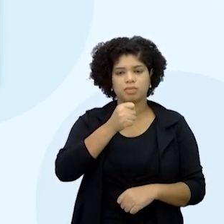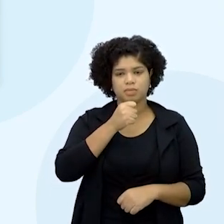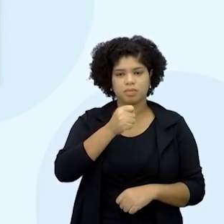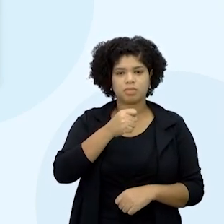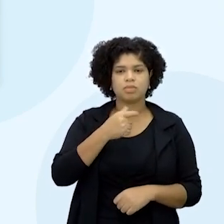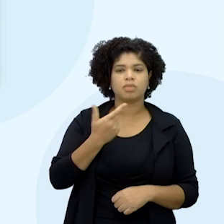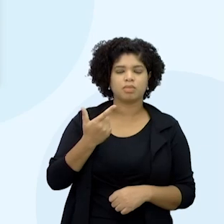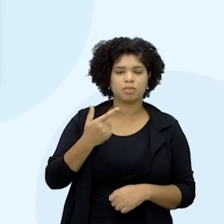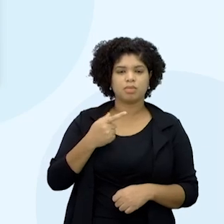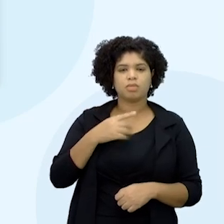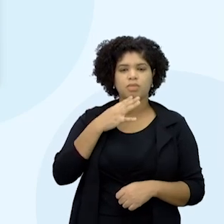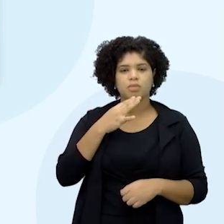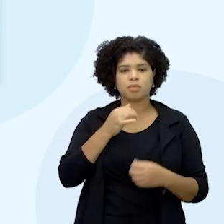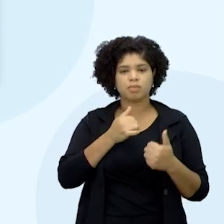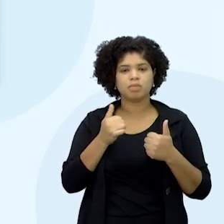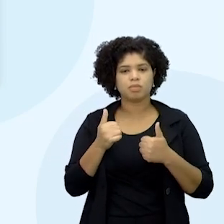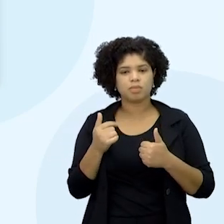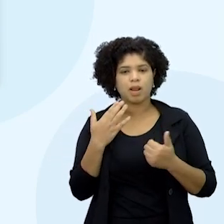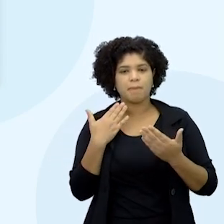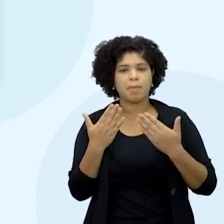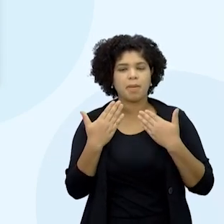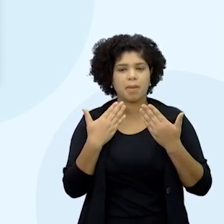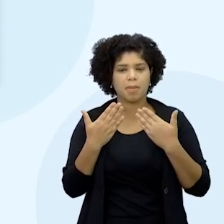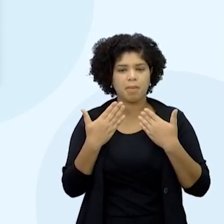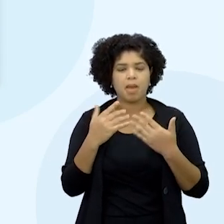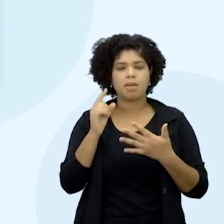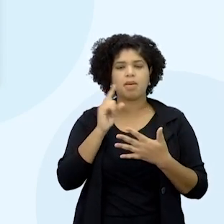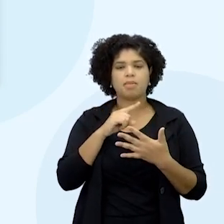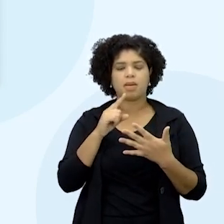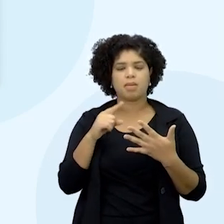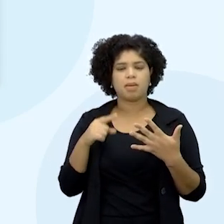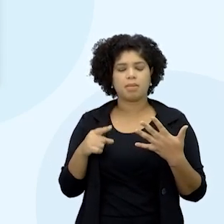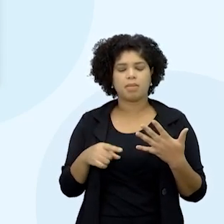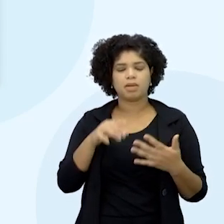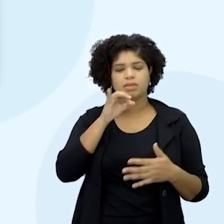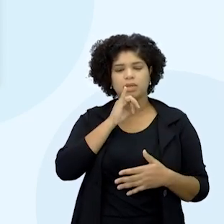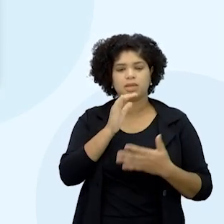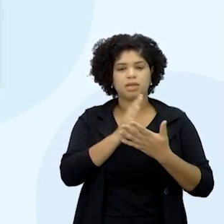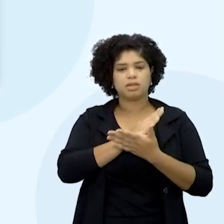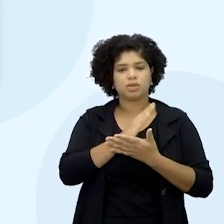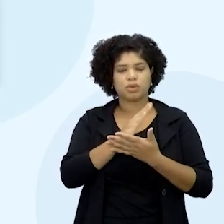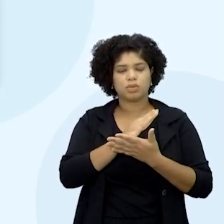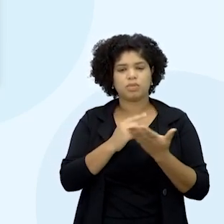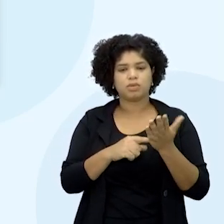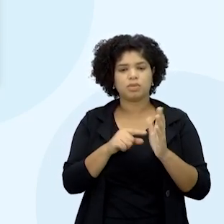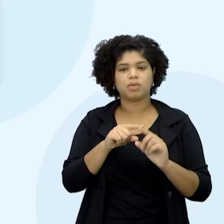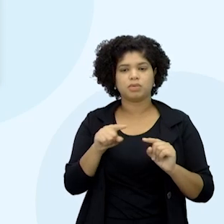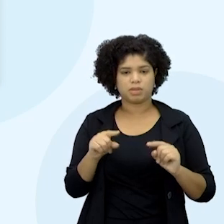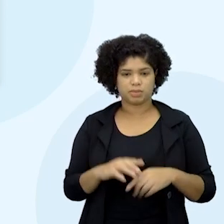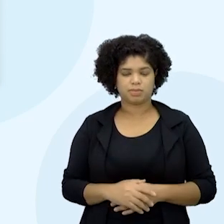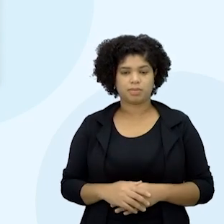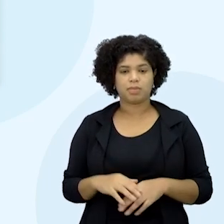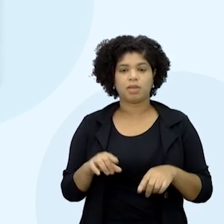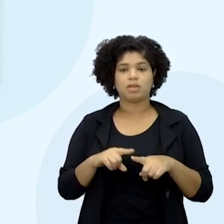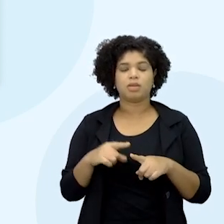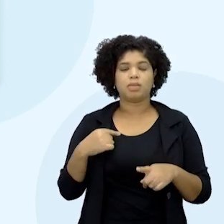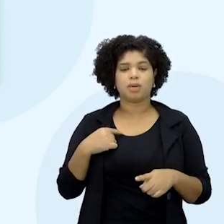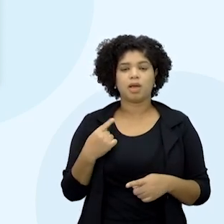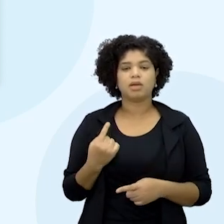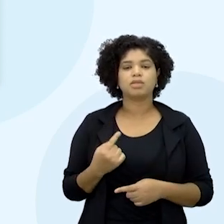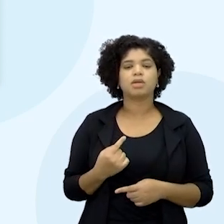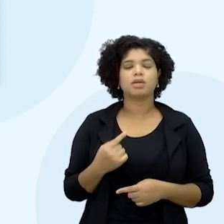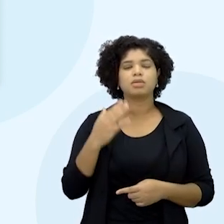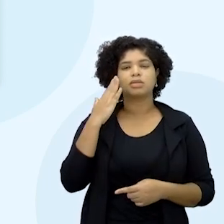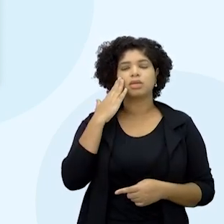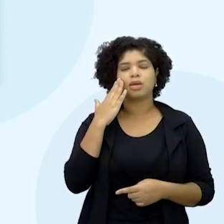conhecimentos dessas modalidades, né? Eu consegui trazer algumas questões e exemplificar para vocês. Fizemos o levantamento de